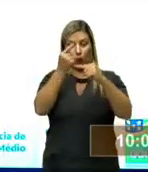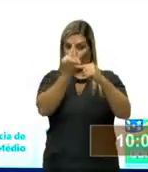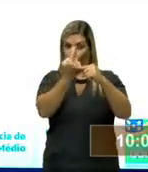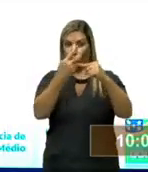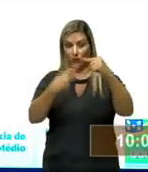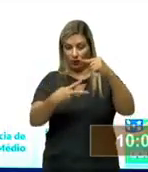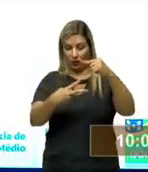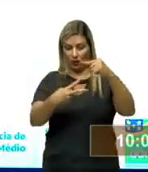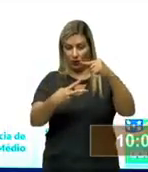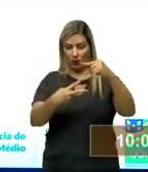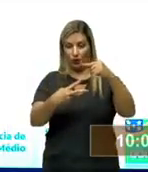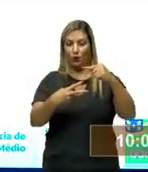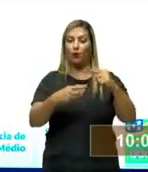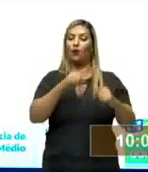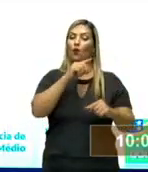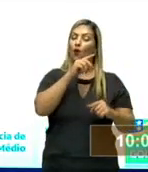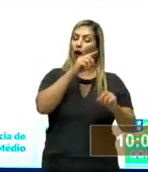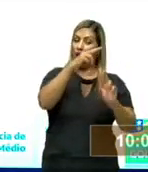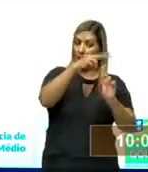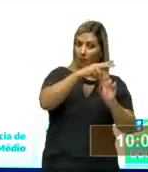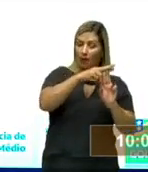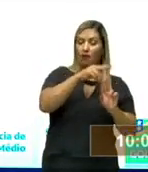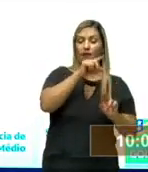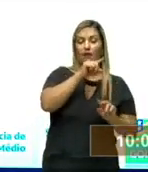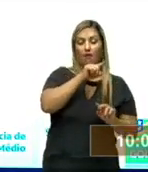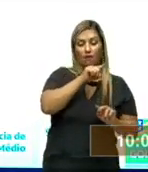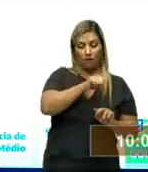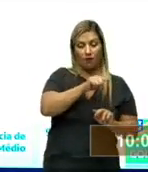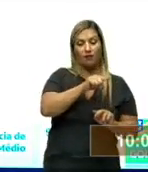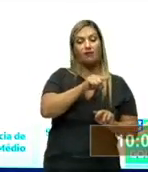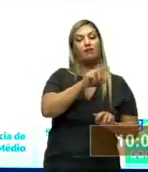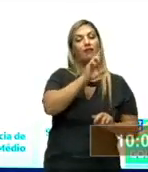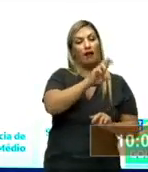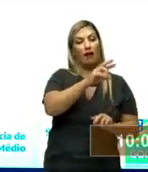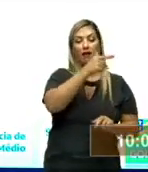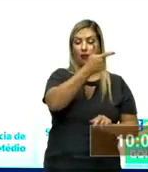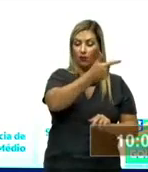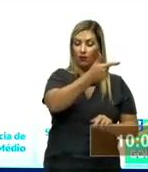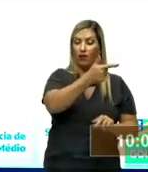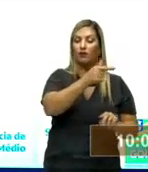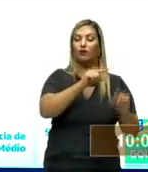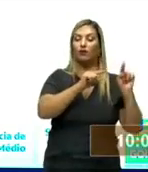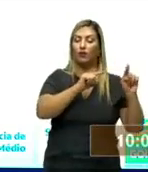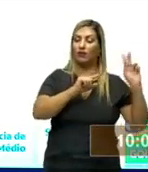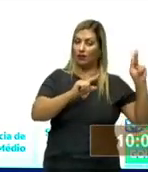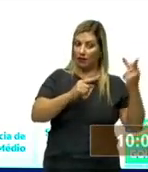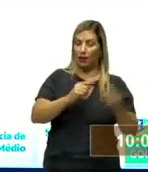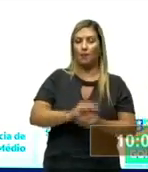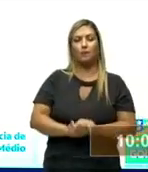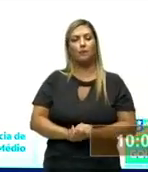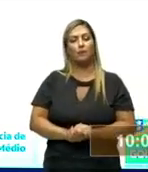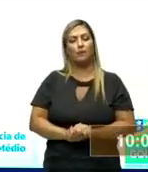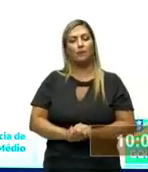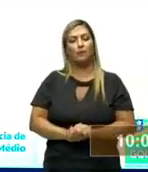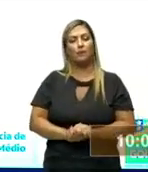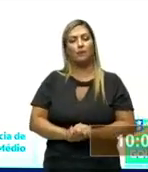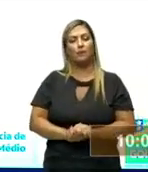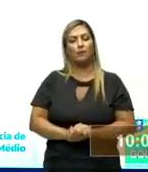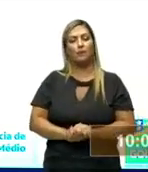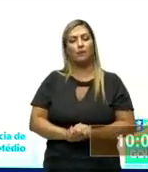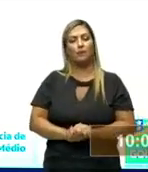terço da área da base vezes altura lembrando o seguinte tá que o cone e o